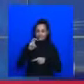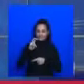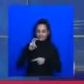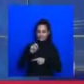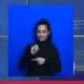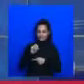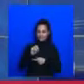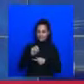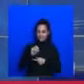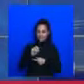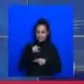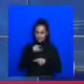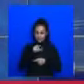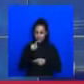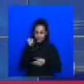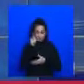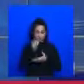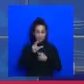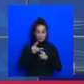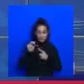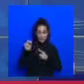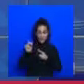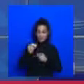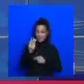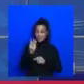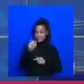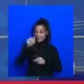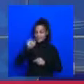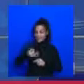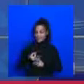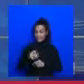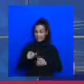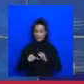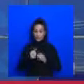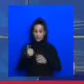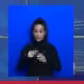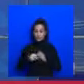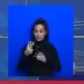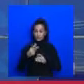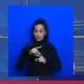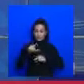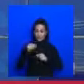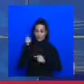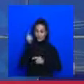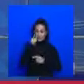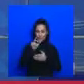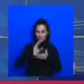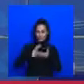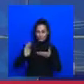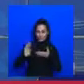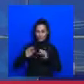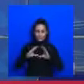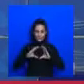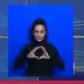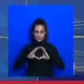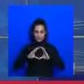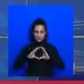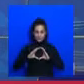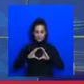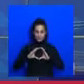a 50. Você ganha a partir de 3 acertos na dupla cena, tanto no primeiro quanto no segundo sorteio. Bola